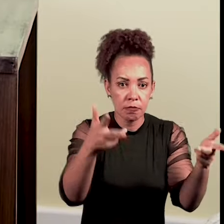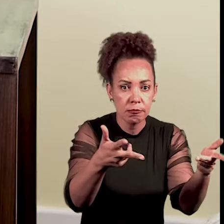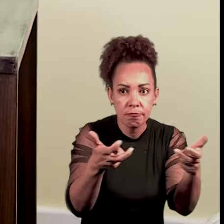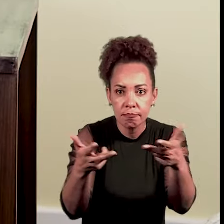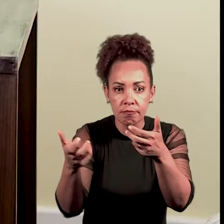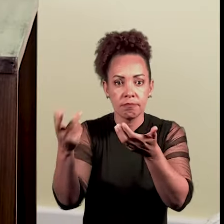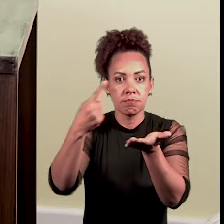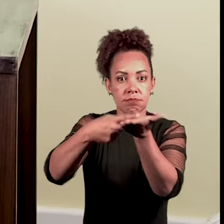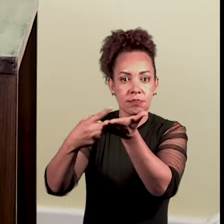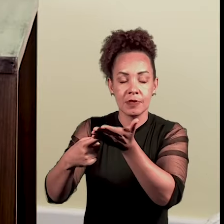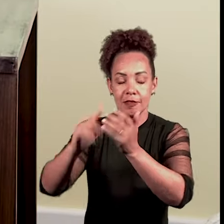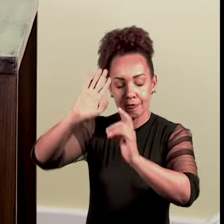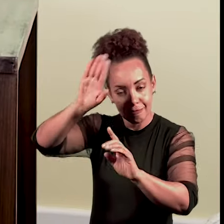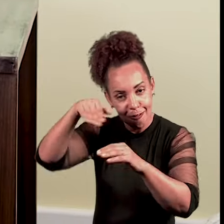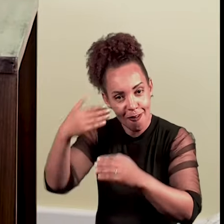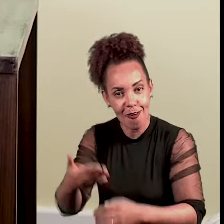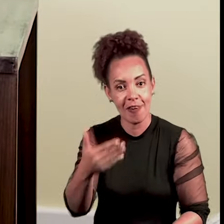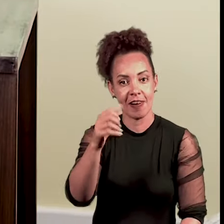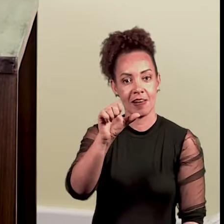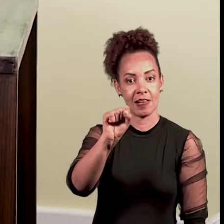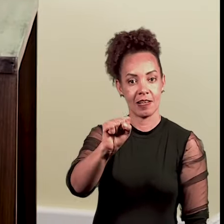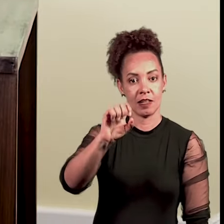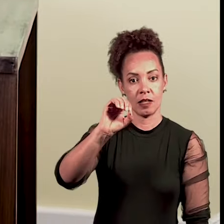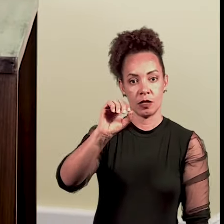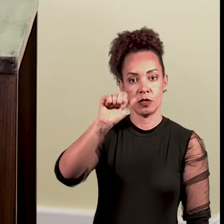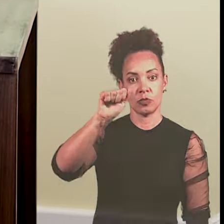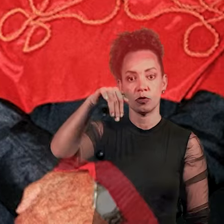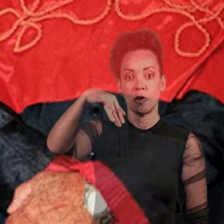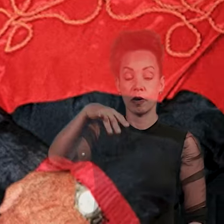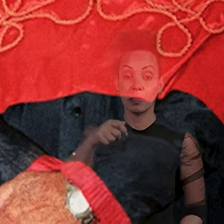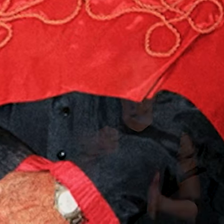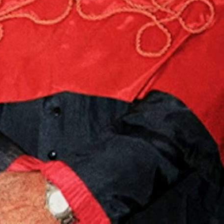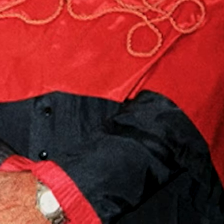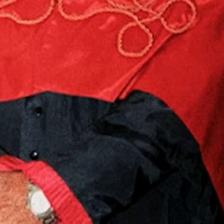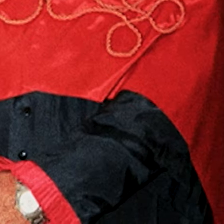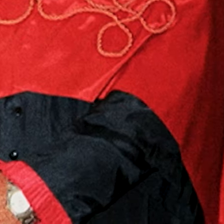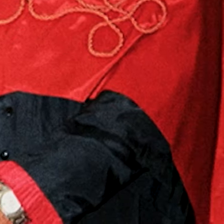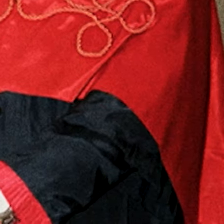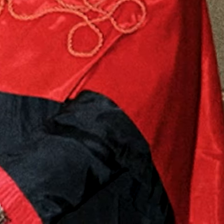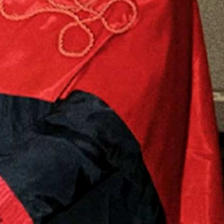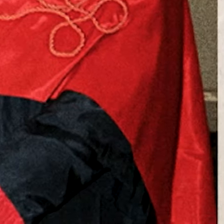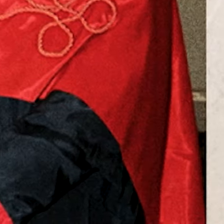eu rendo honras a Sônia Nazaré de Andrade.